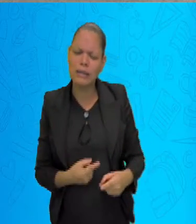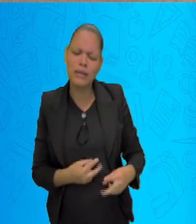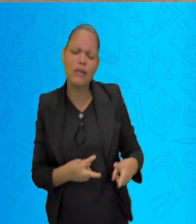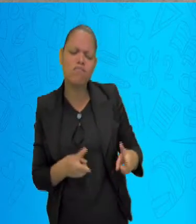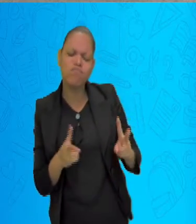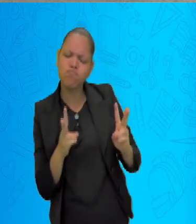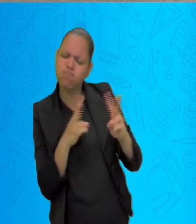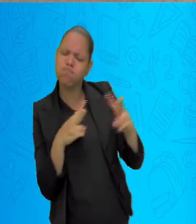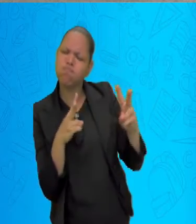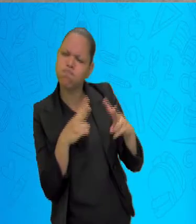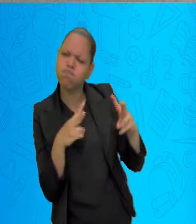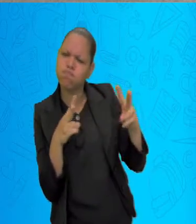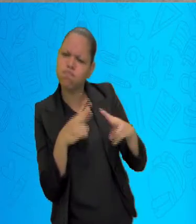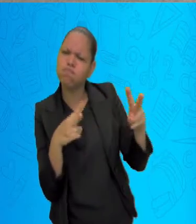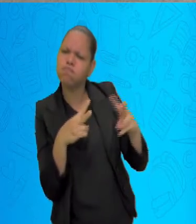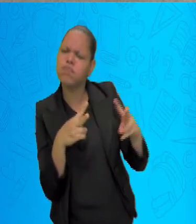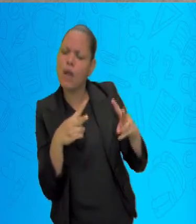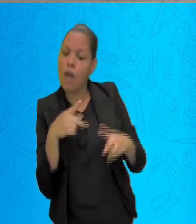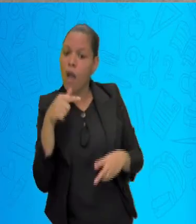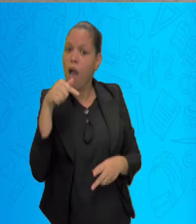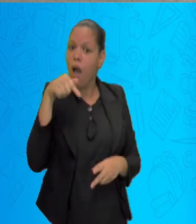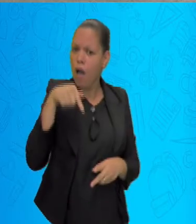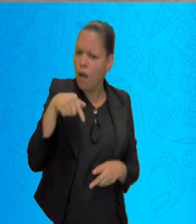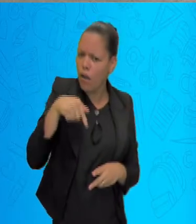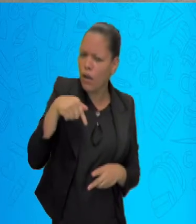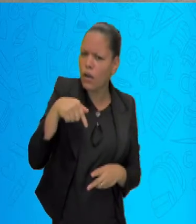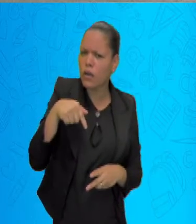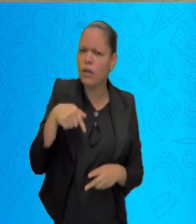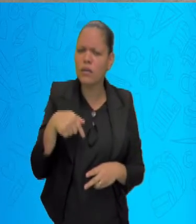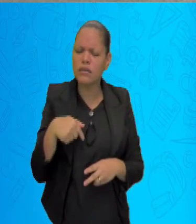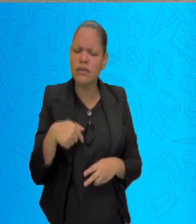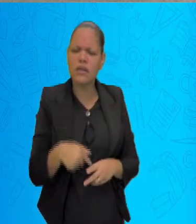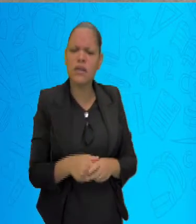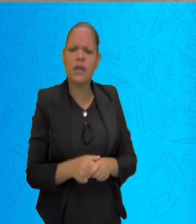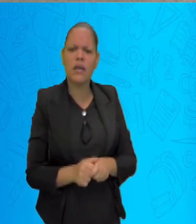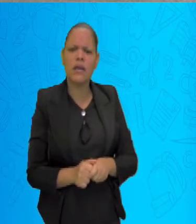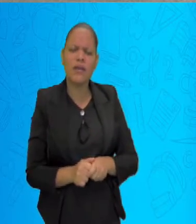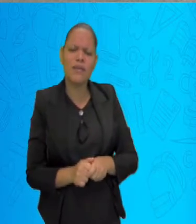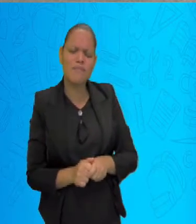extensão do seu território pertencente ao novo imperador.